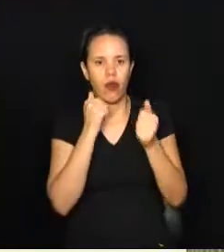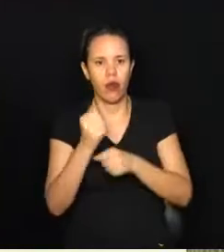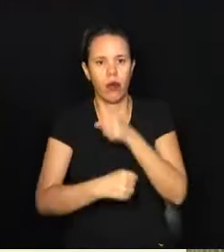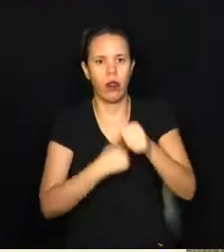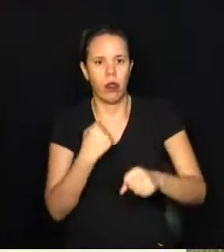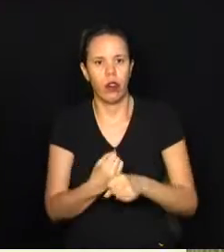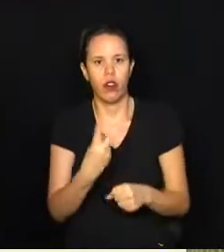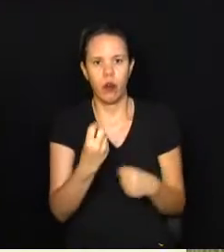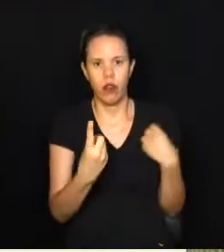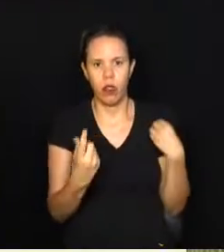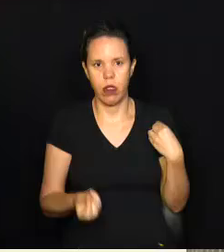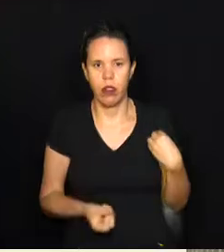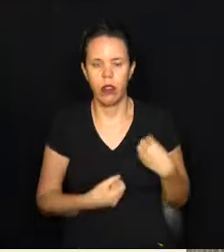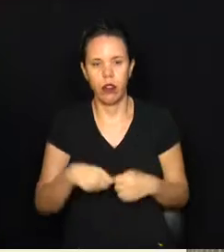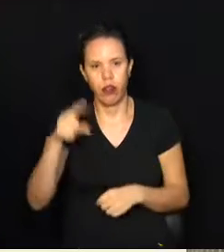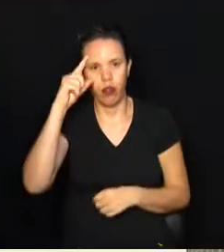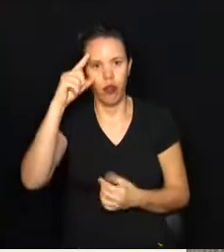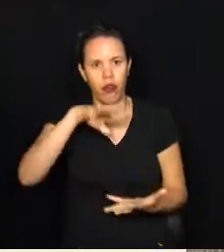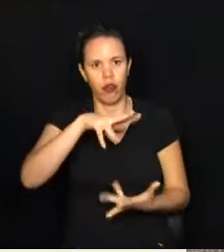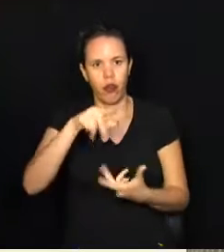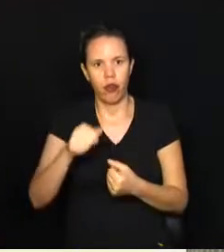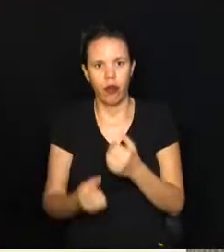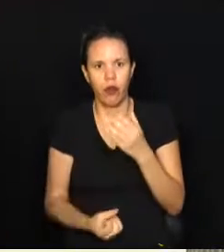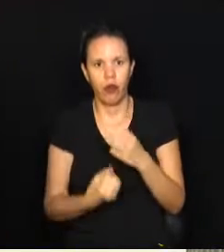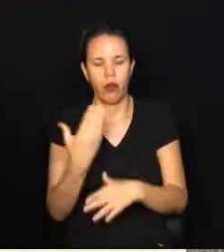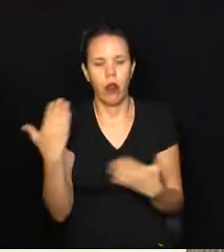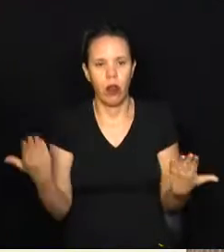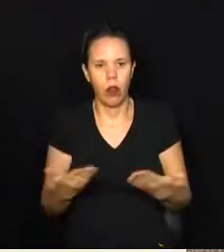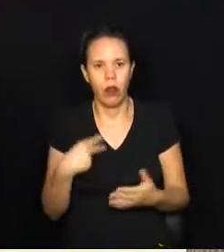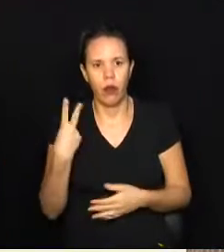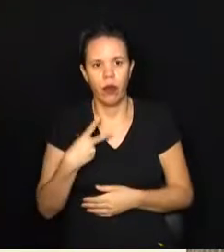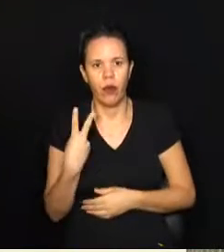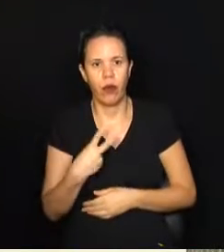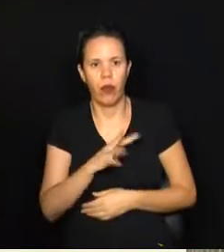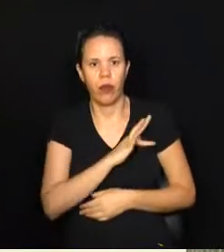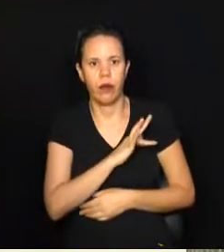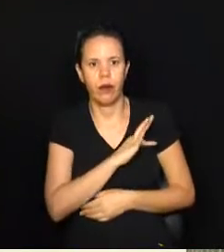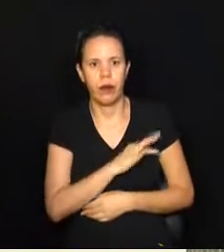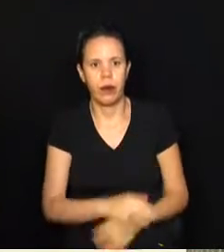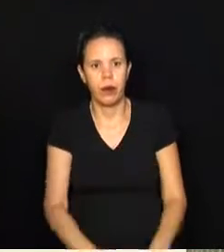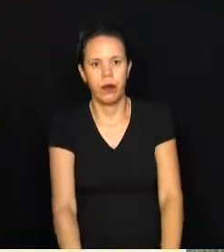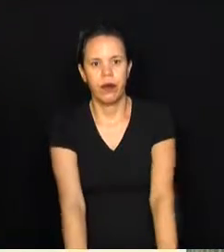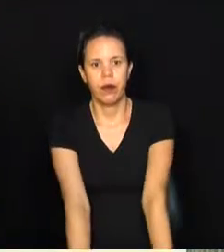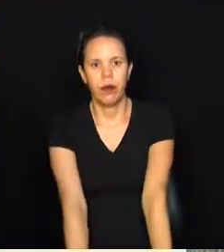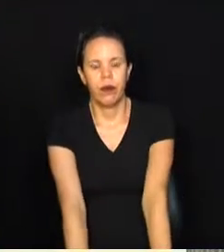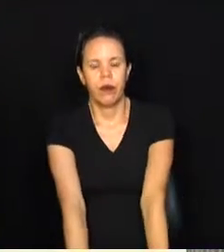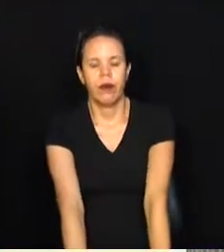e também o Dia Mundial. Com a palavra, o vereador Fernando Mendes.